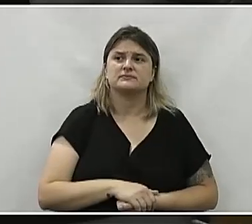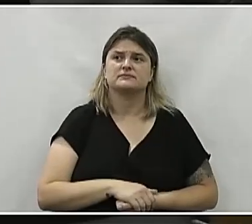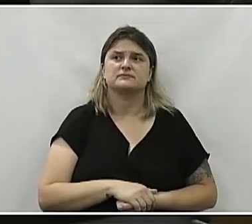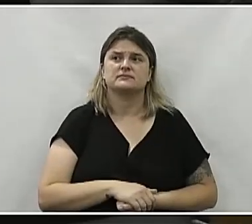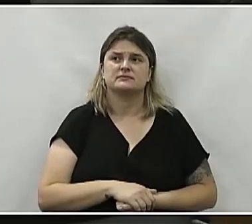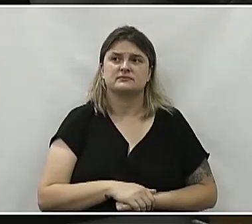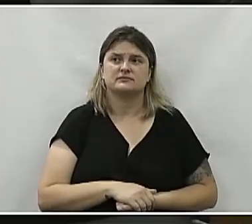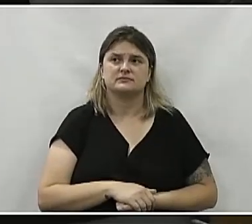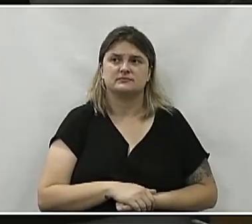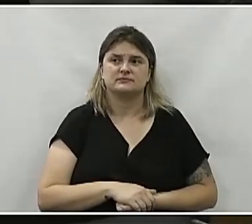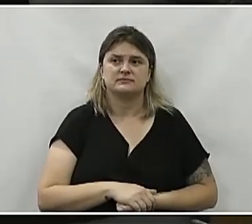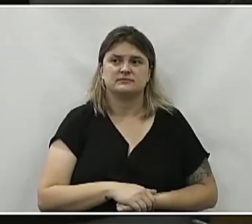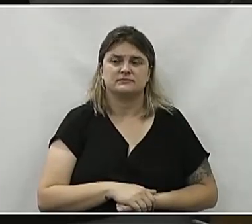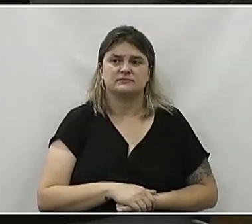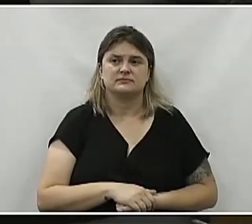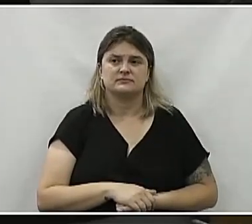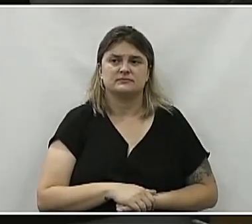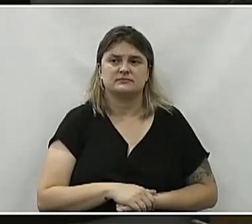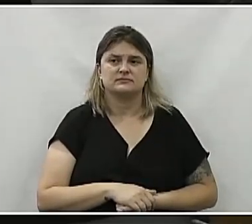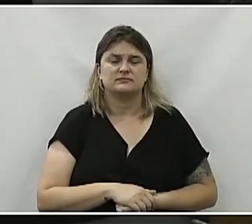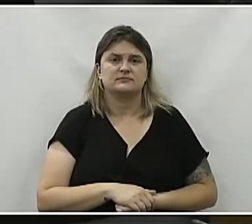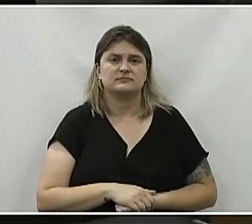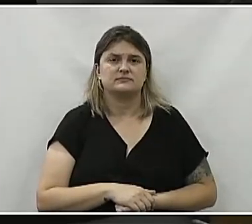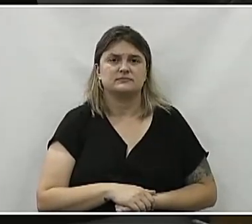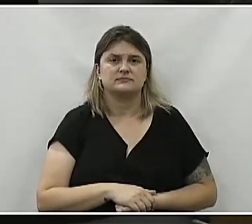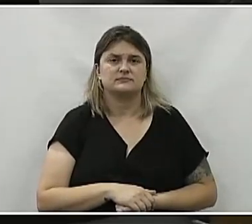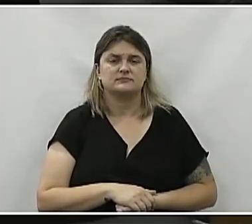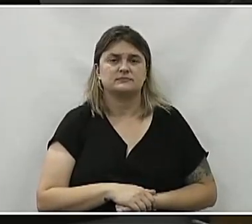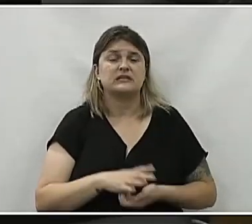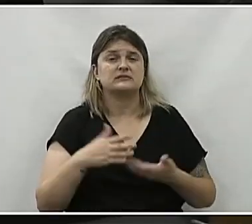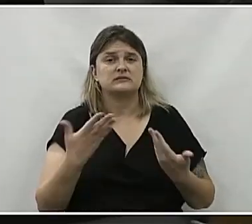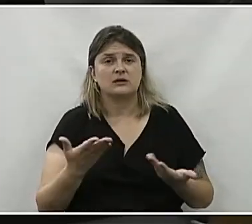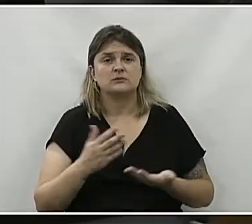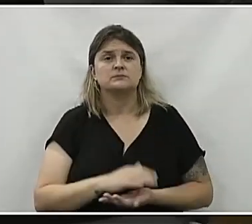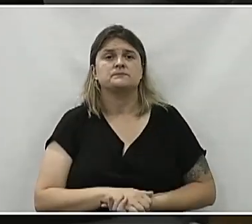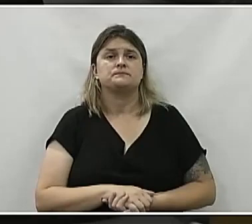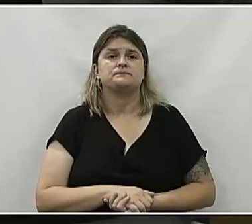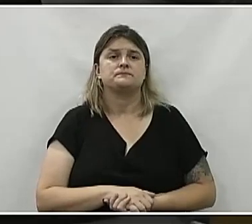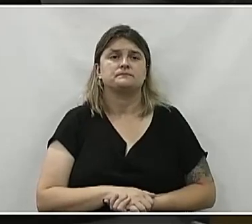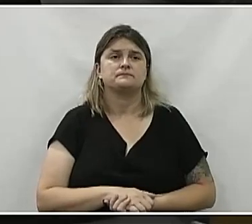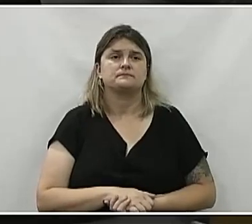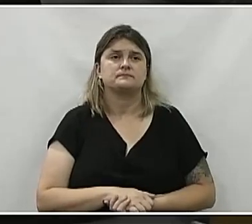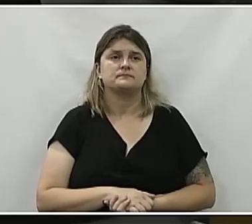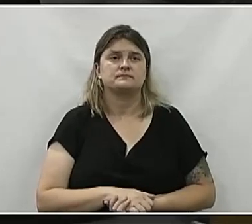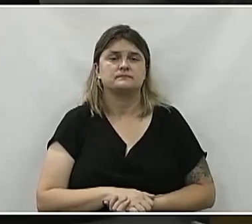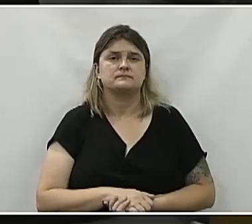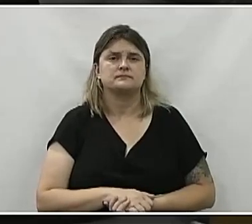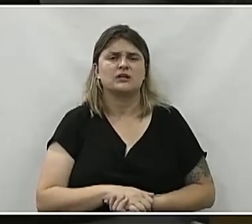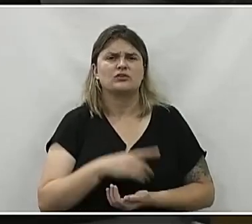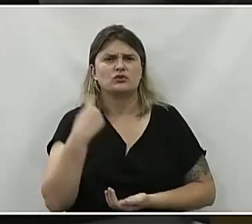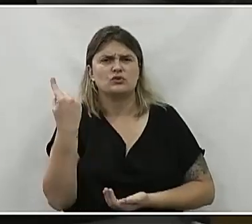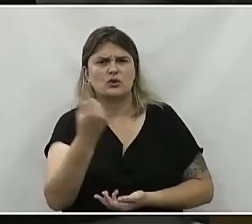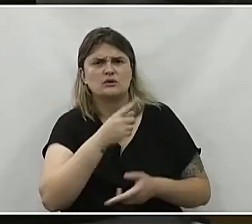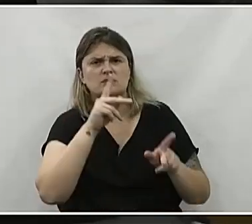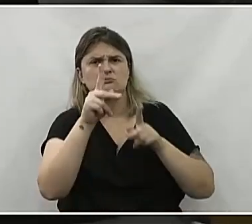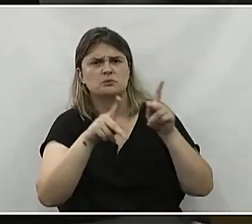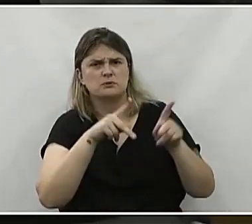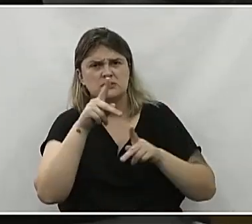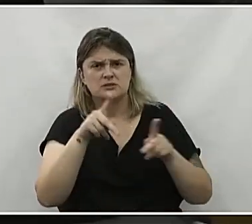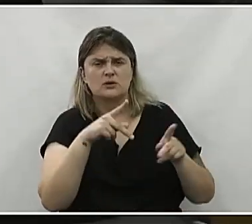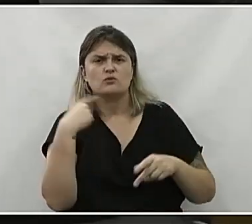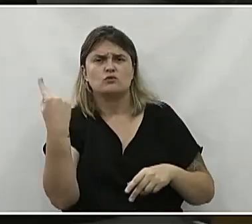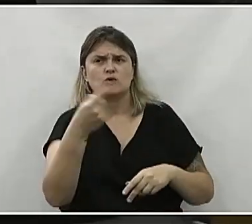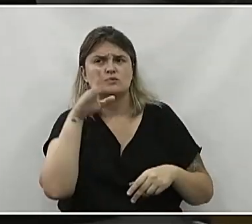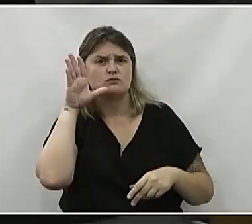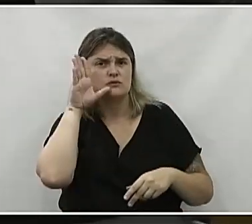desapareceu desapareceu gente então assim e a a população e os servidores tem tem que